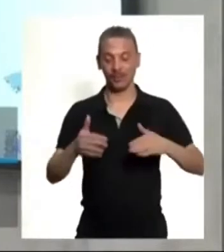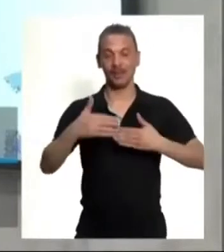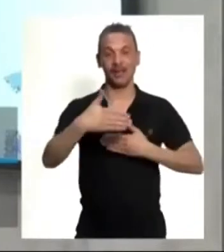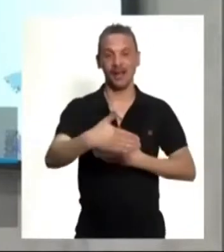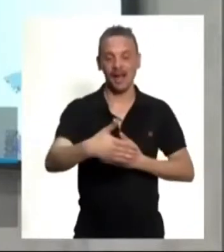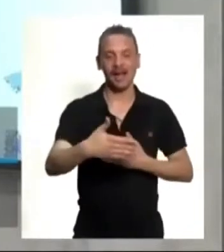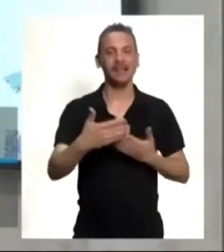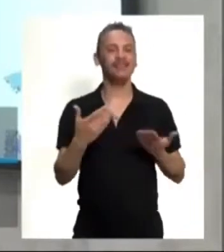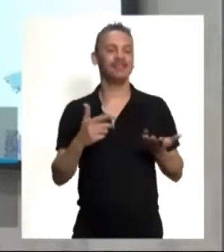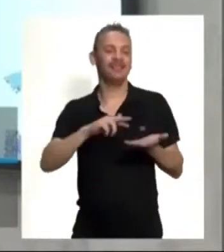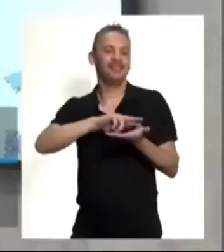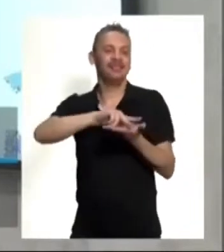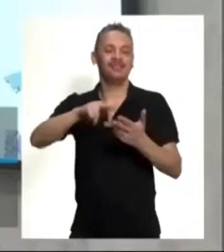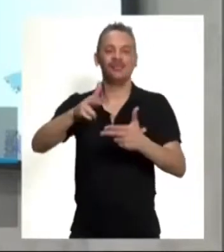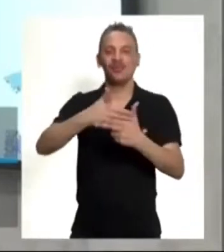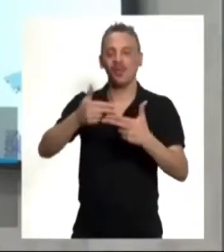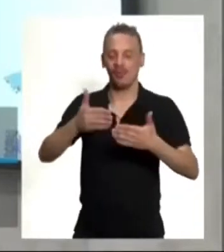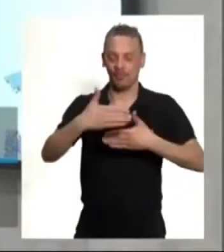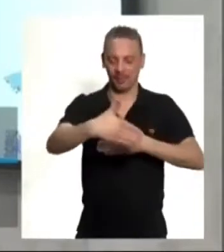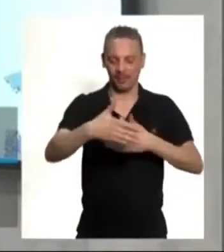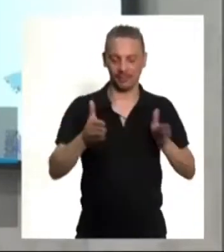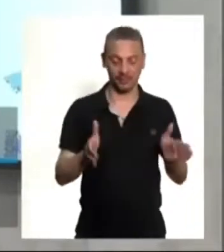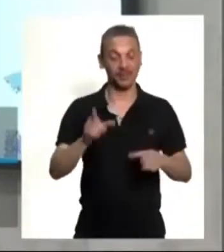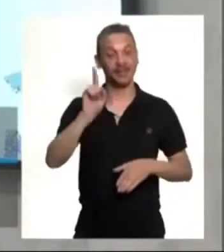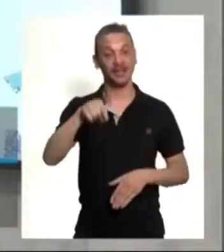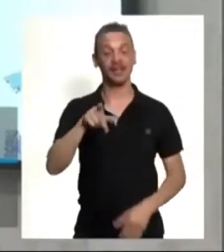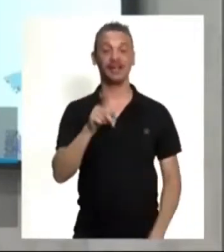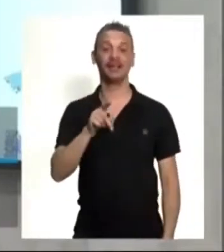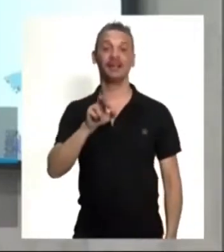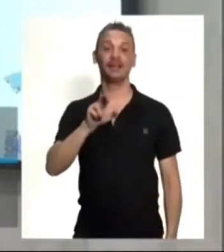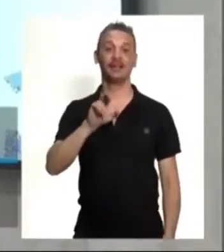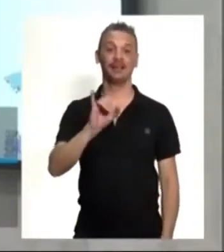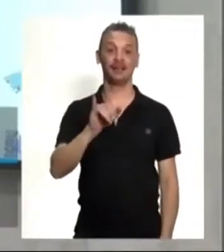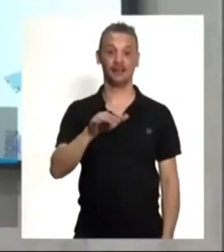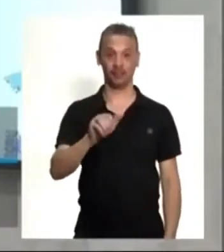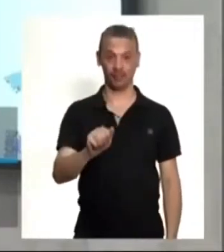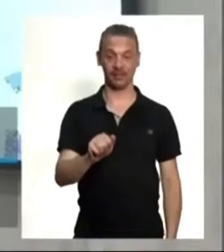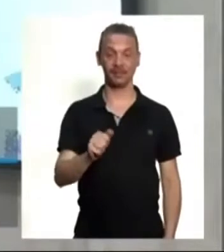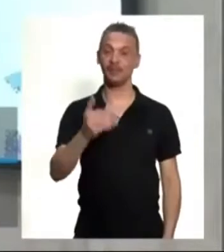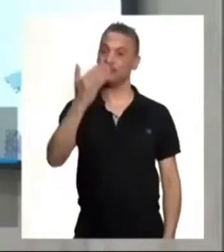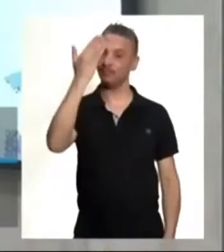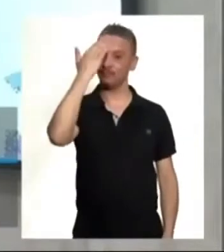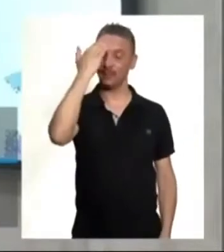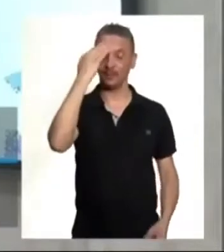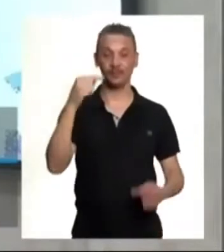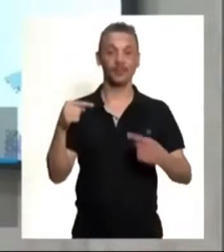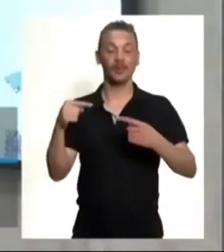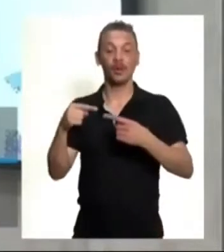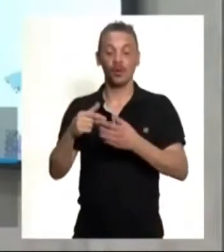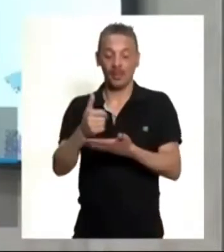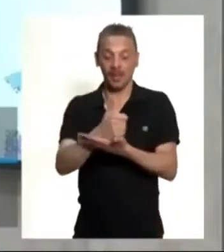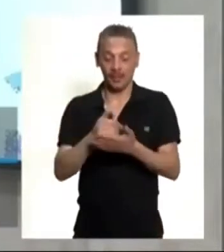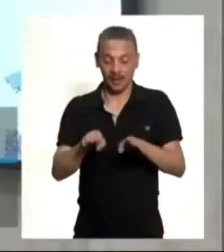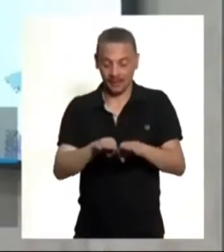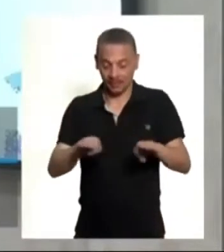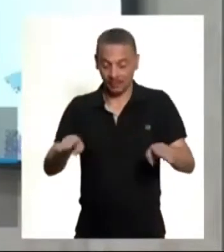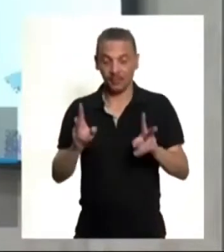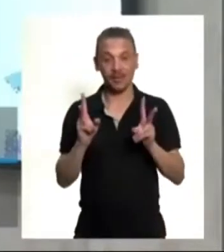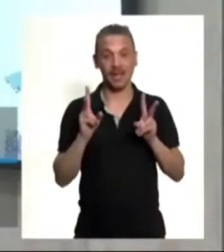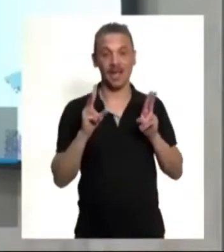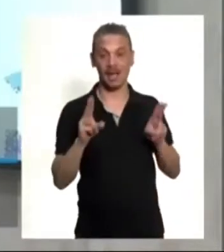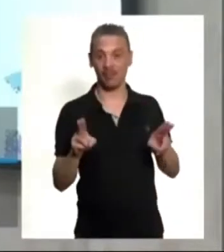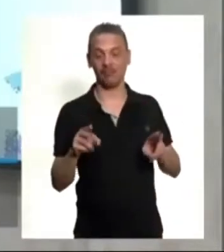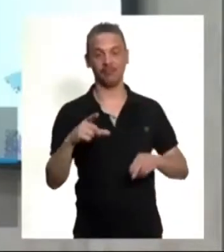sabe? Caixa é prisma. Prismas são sólidos, são caixas com bases poligonais idênticas em